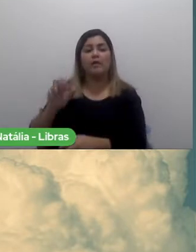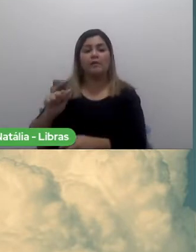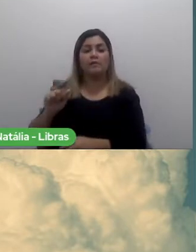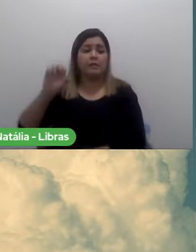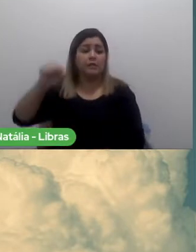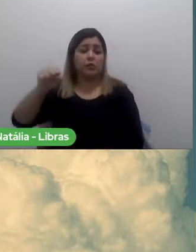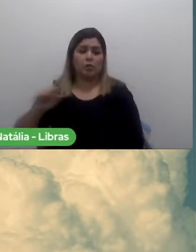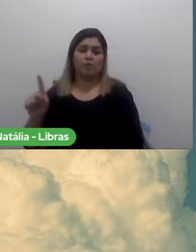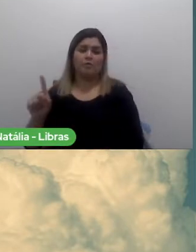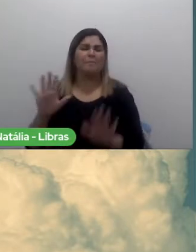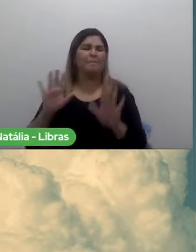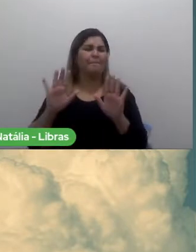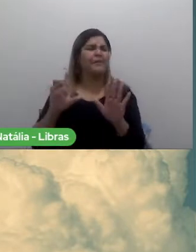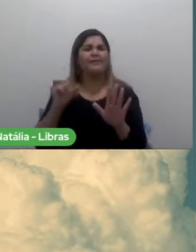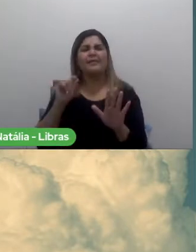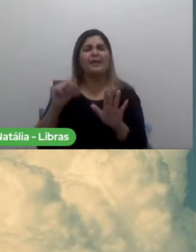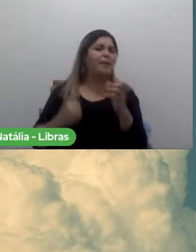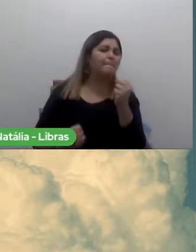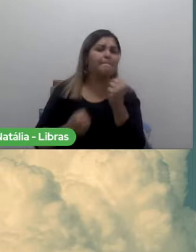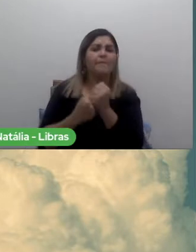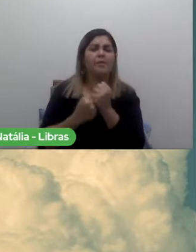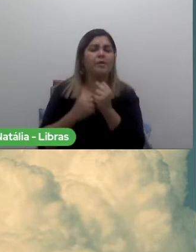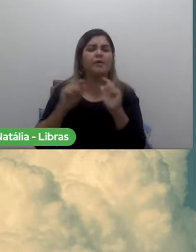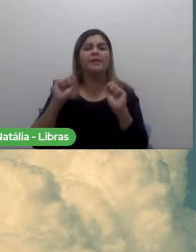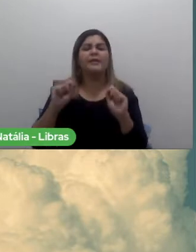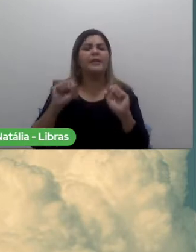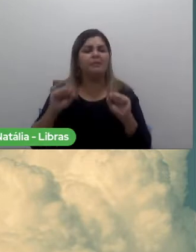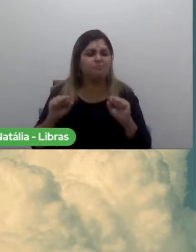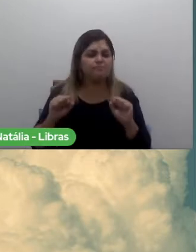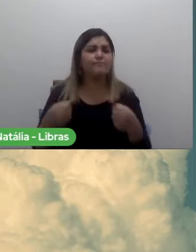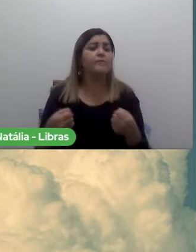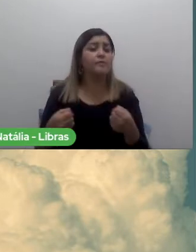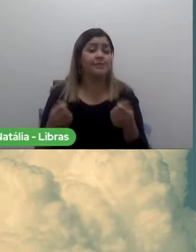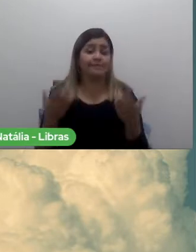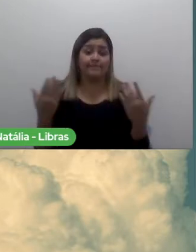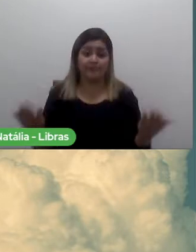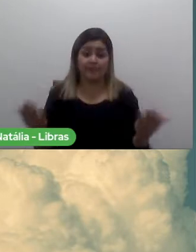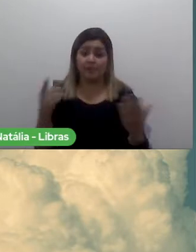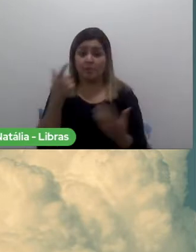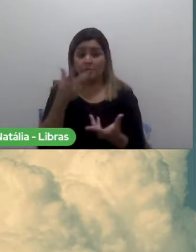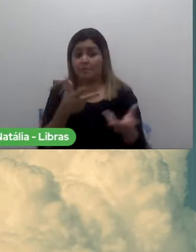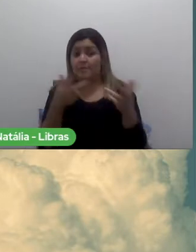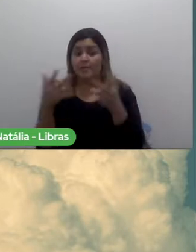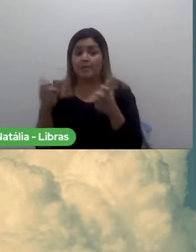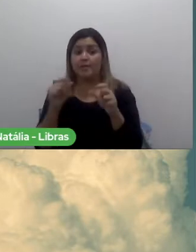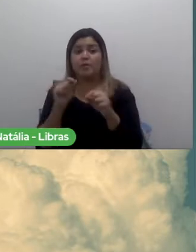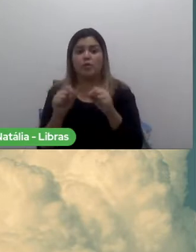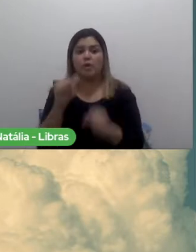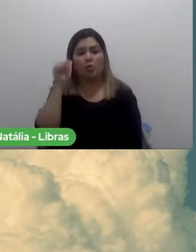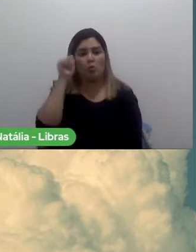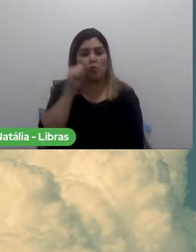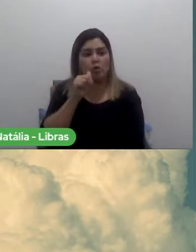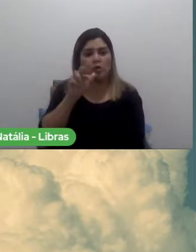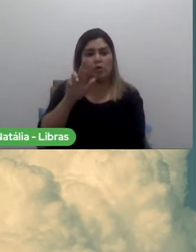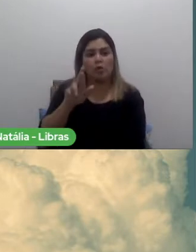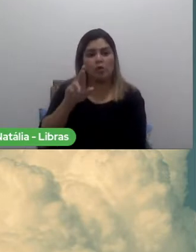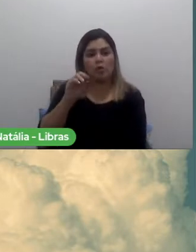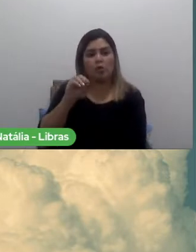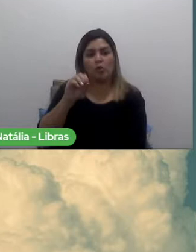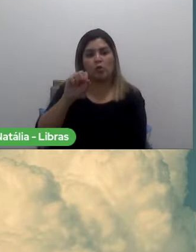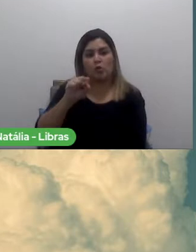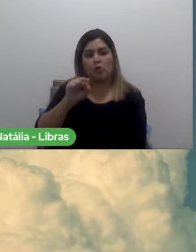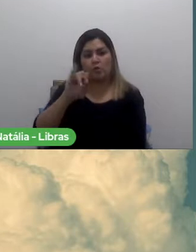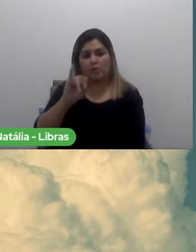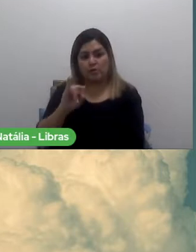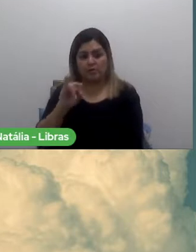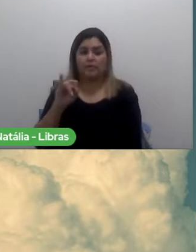isso, tá? Então, veja, muito alinhado com o que a Rosi comentou ainda há pouco, a